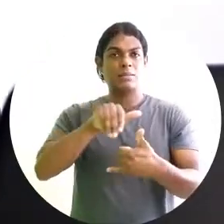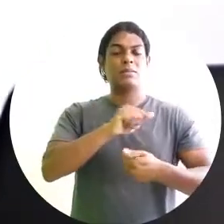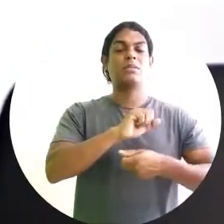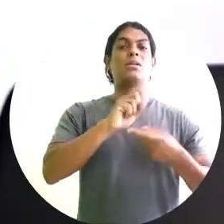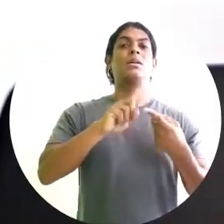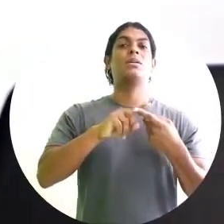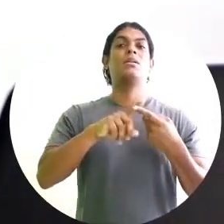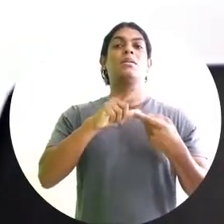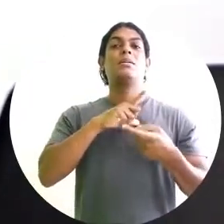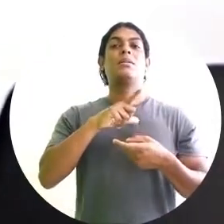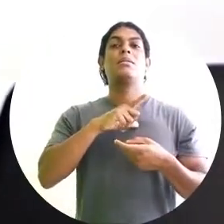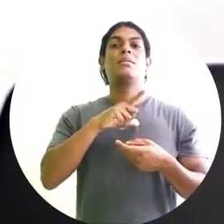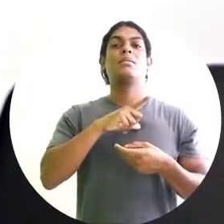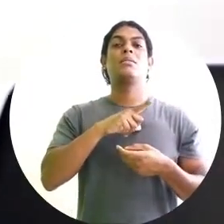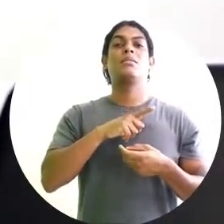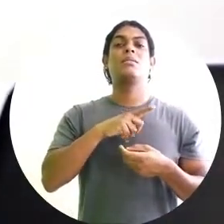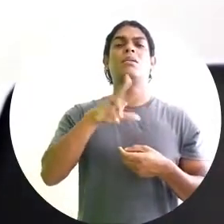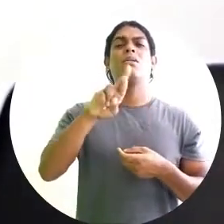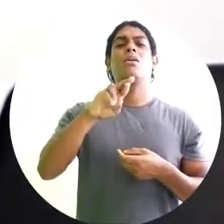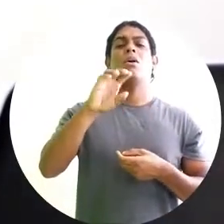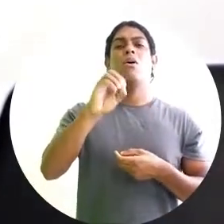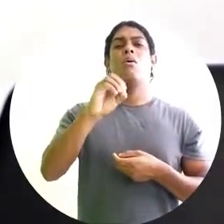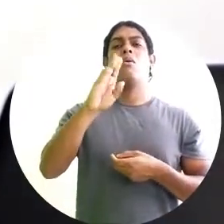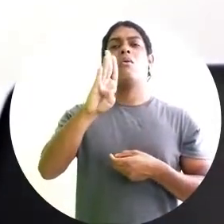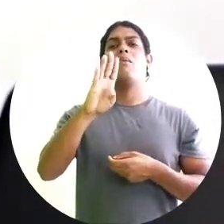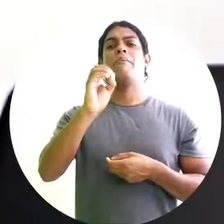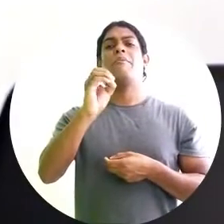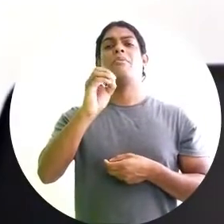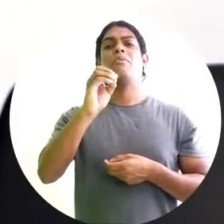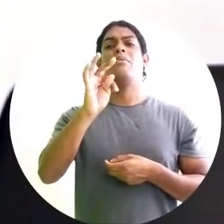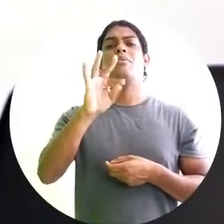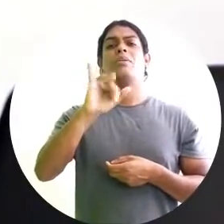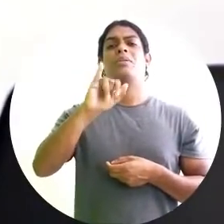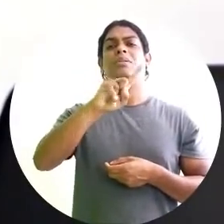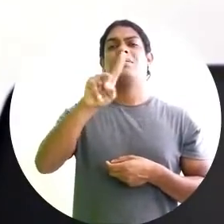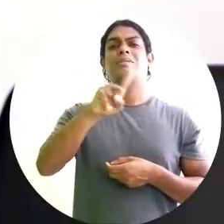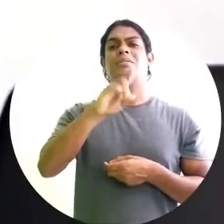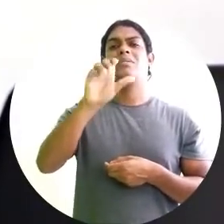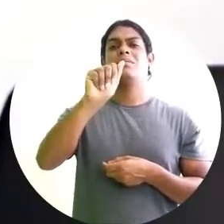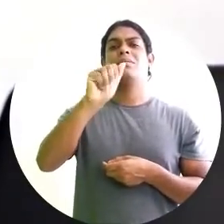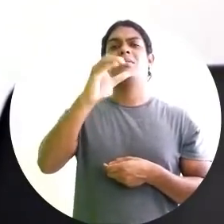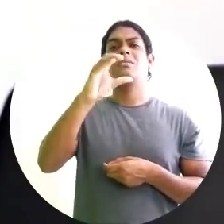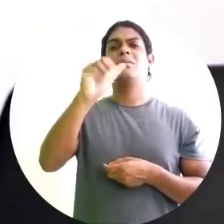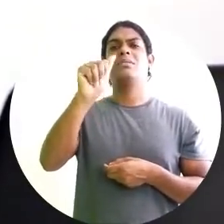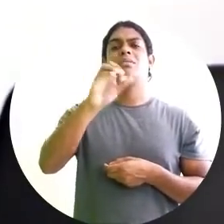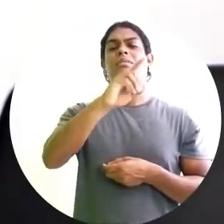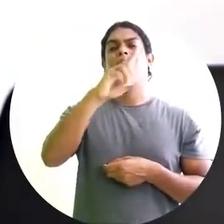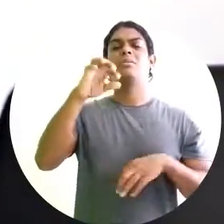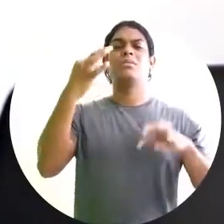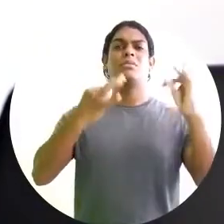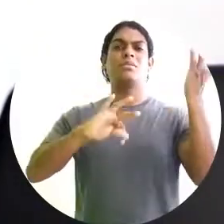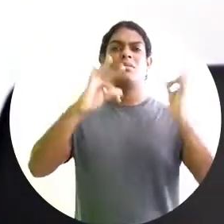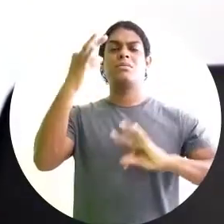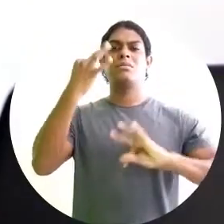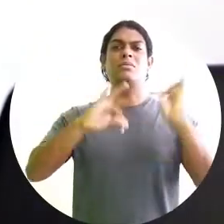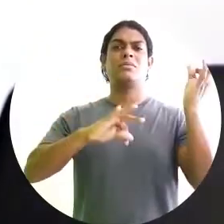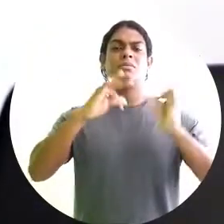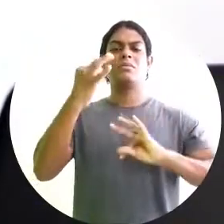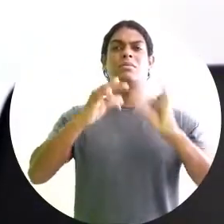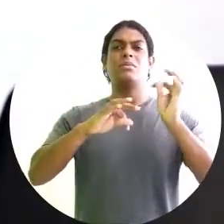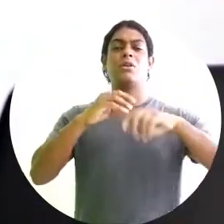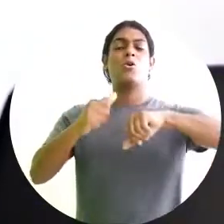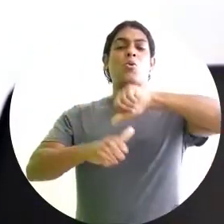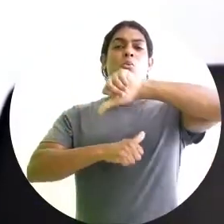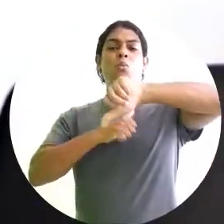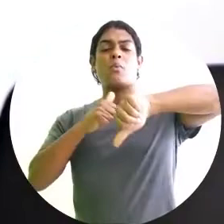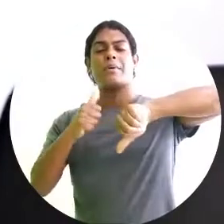globalização há também, além da robotização, ou seja, além da tecnologia transportada, uma modernização da